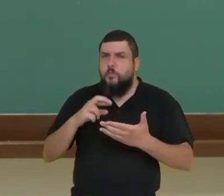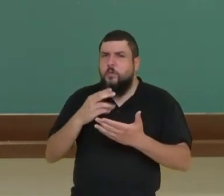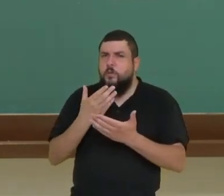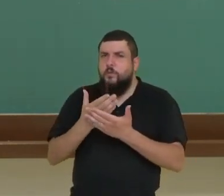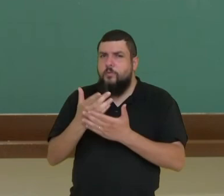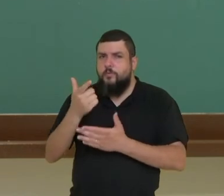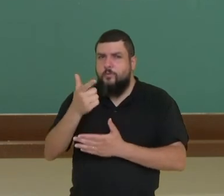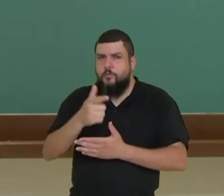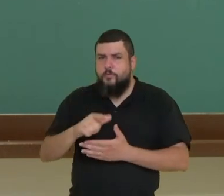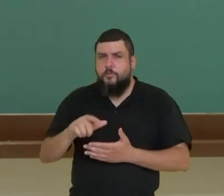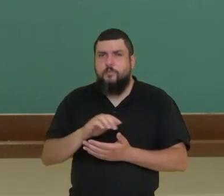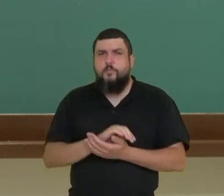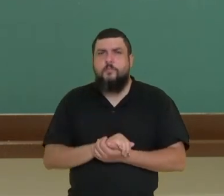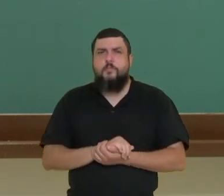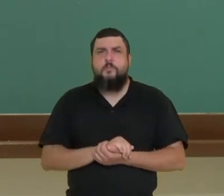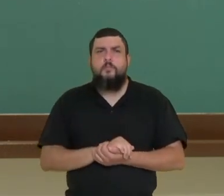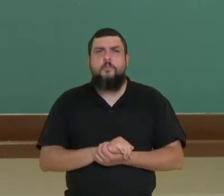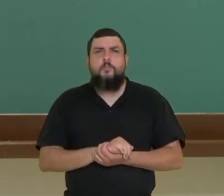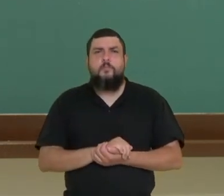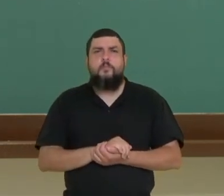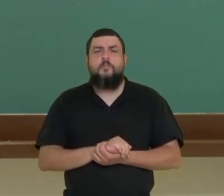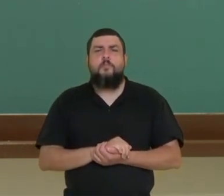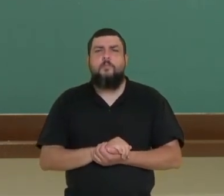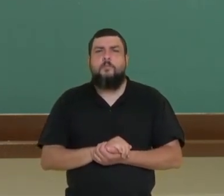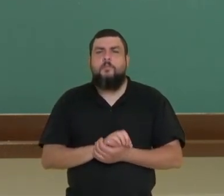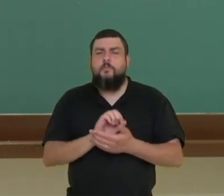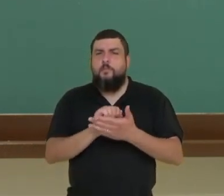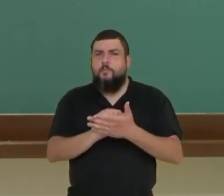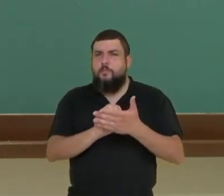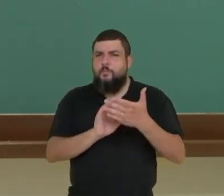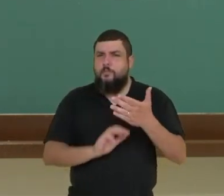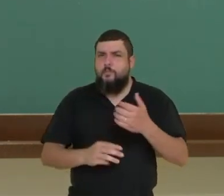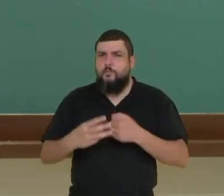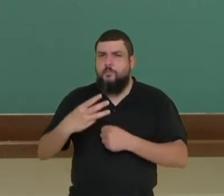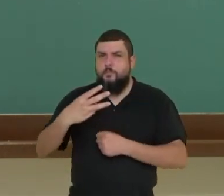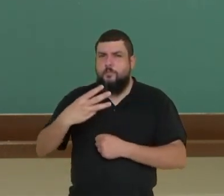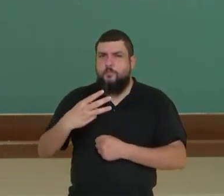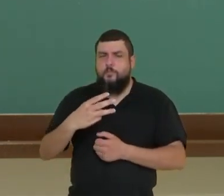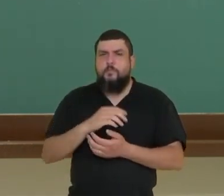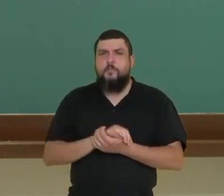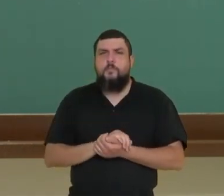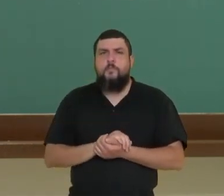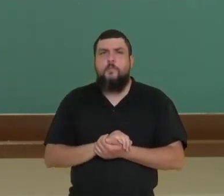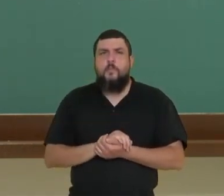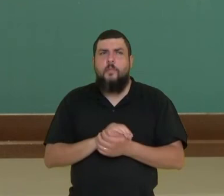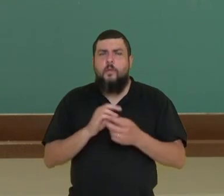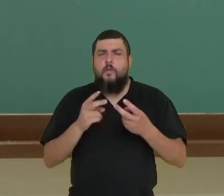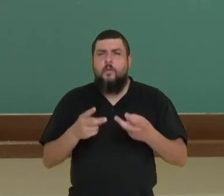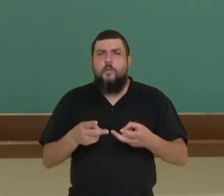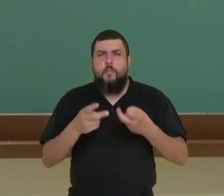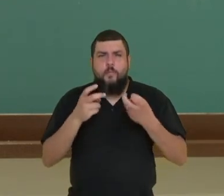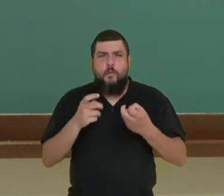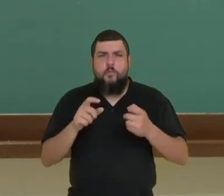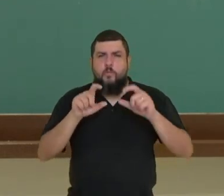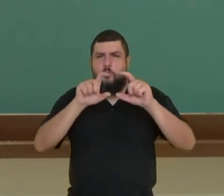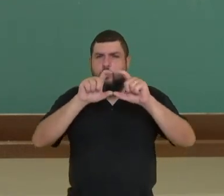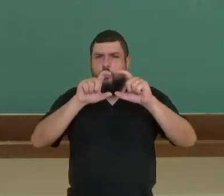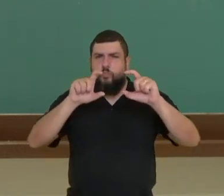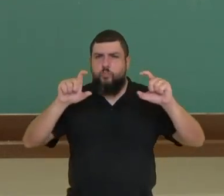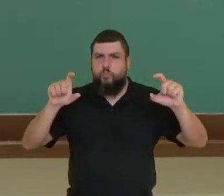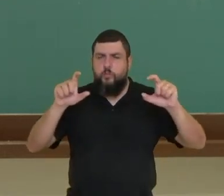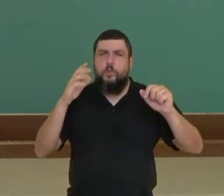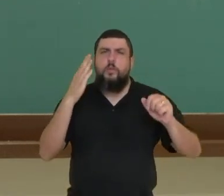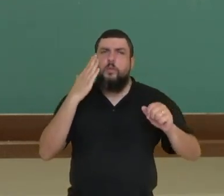tá? Atenção. Atividade 3. Vocês vão observar justamente o modelo aqui, identificar